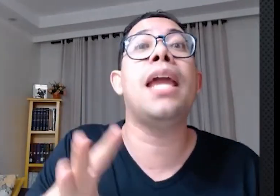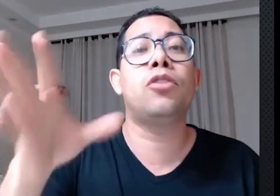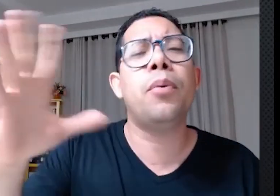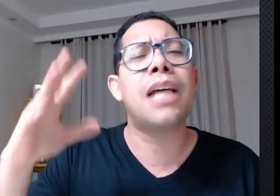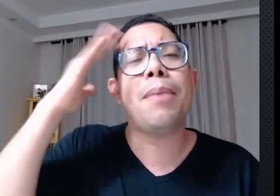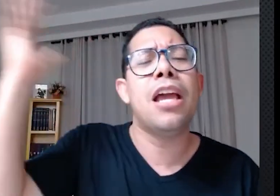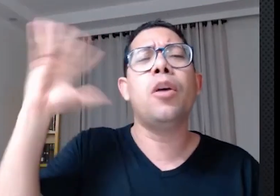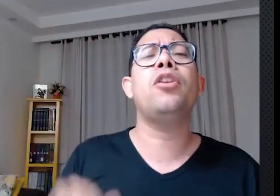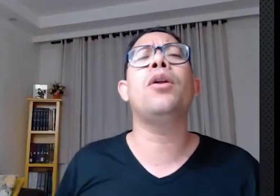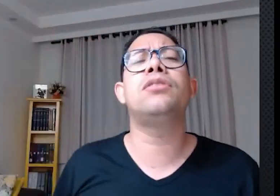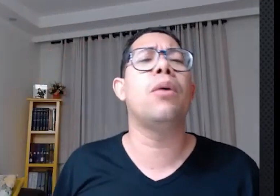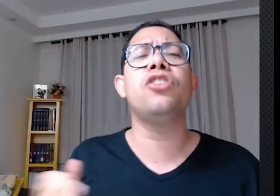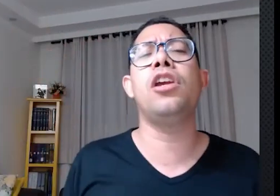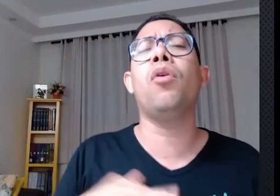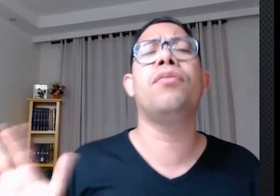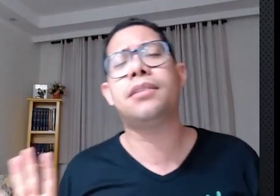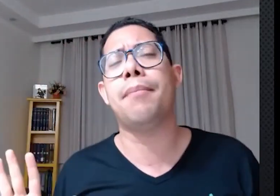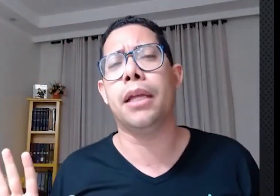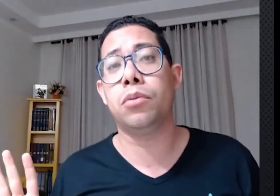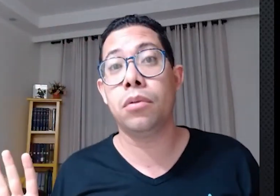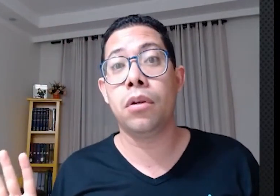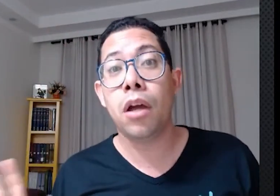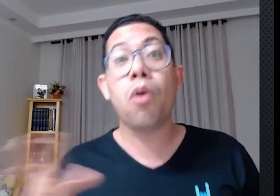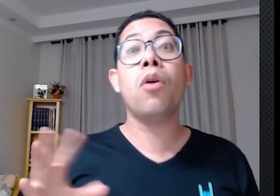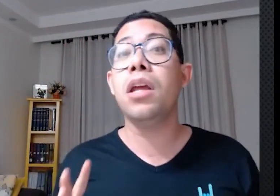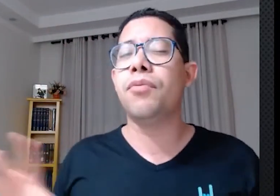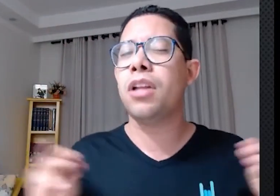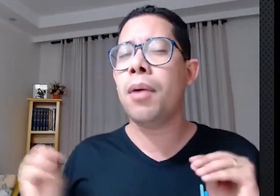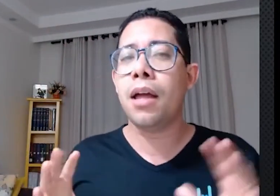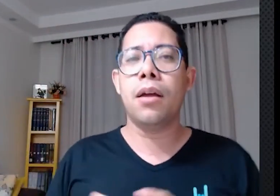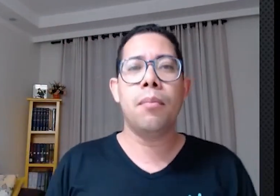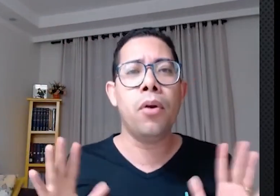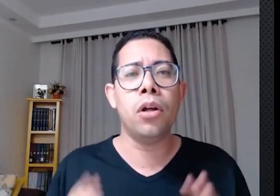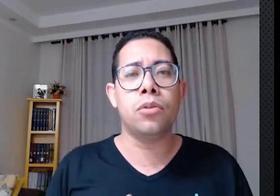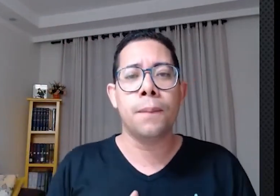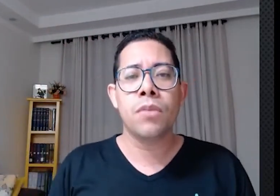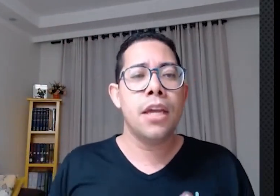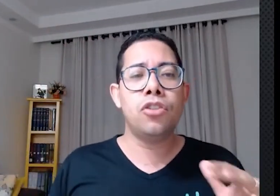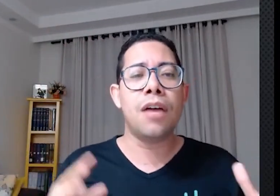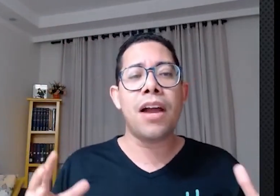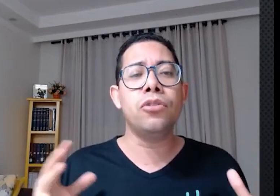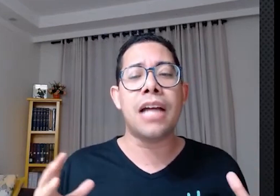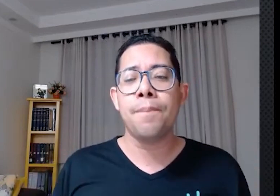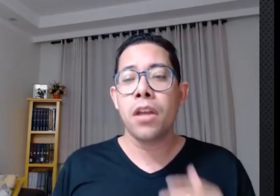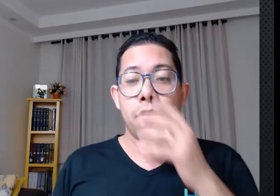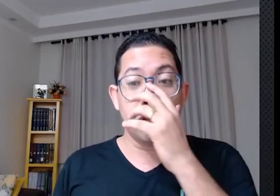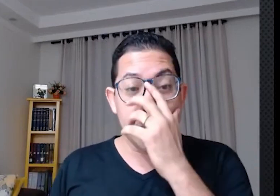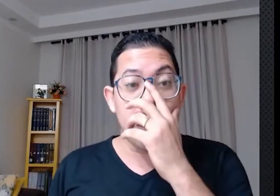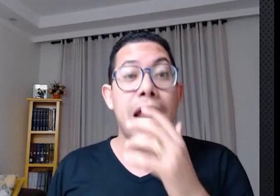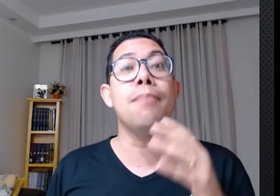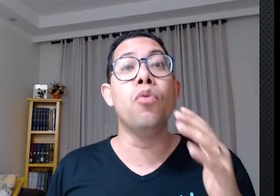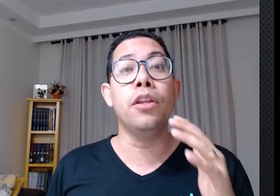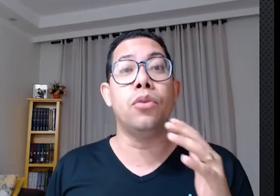que é o tema? Só para eu saber, só para ter uma noção, é Antigo ou Novo Testamento? Qual que é o livro? Pronto. Isso já vai ajudar